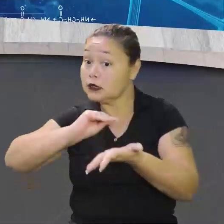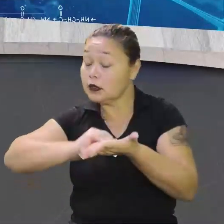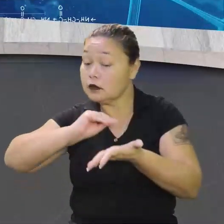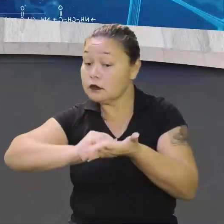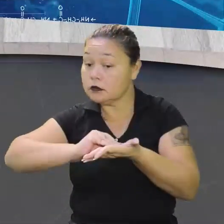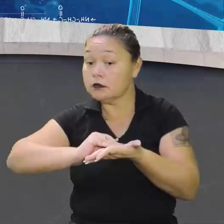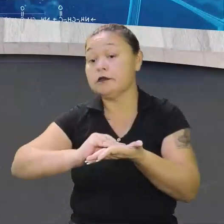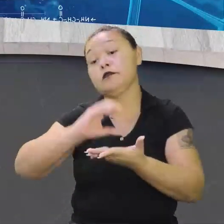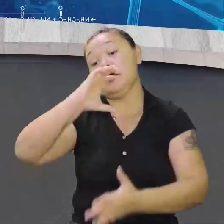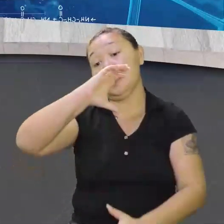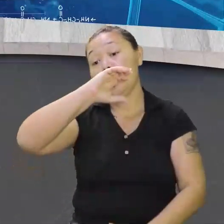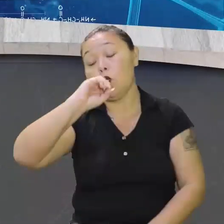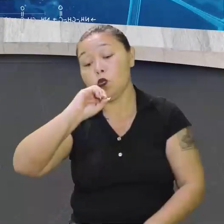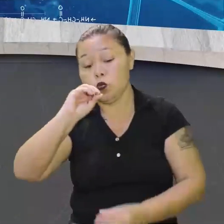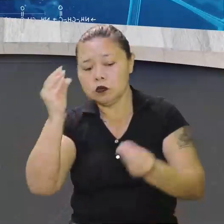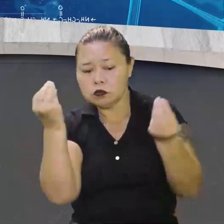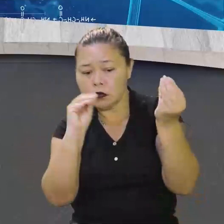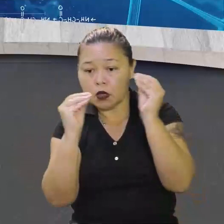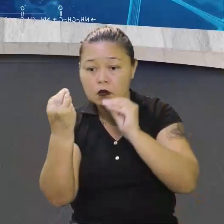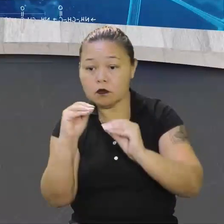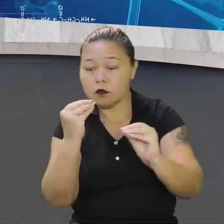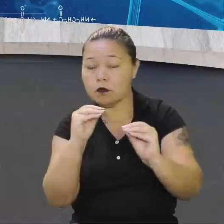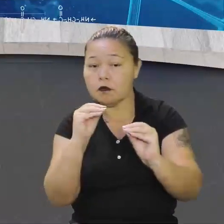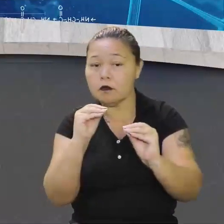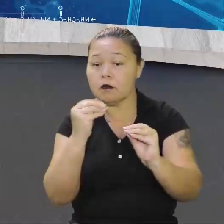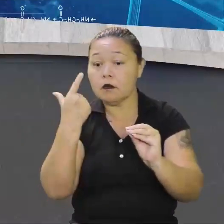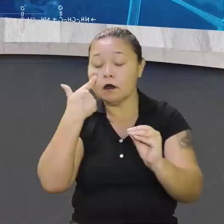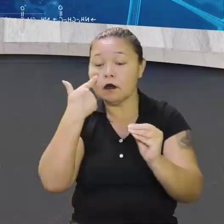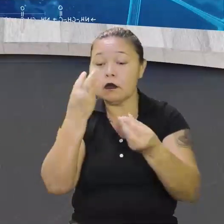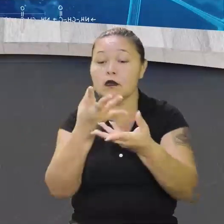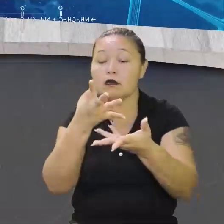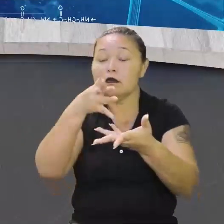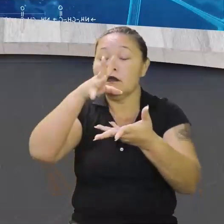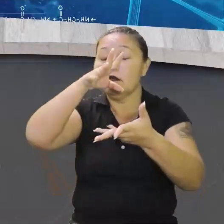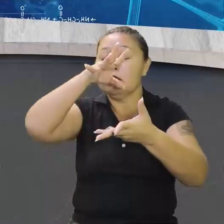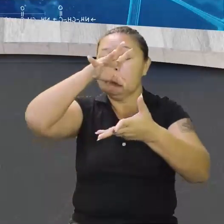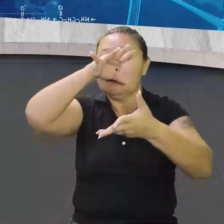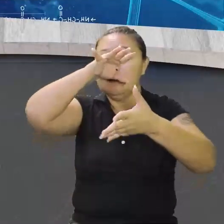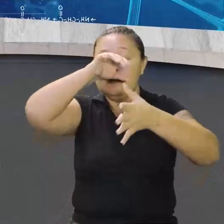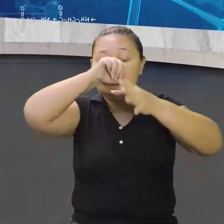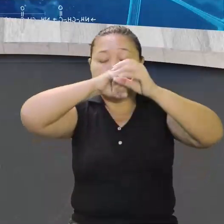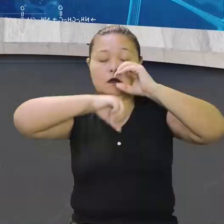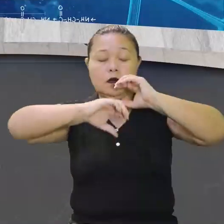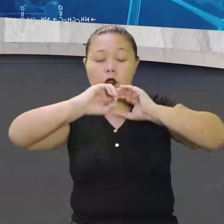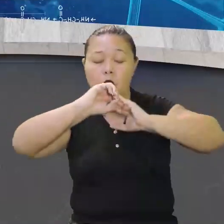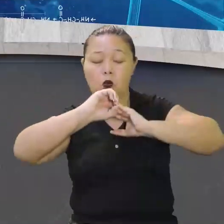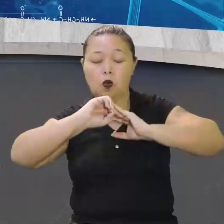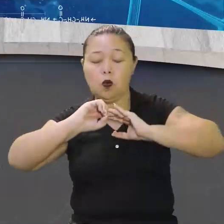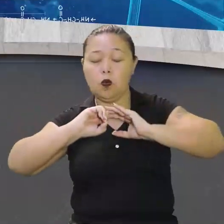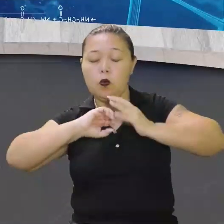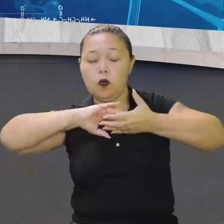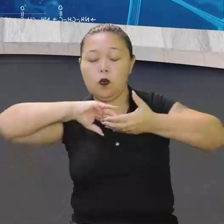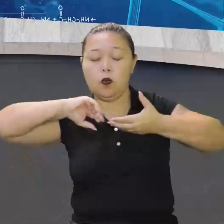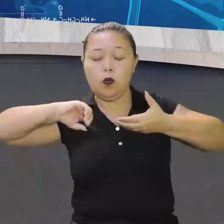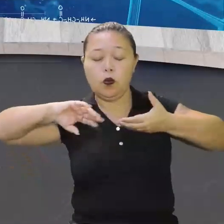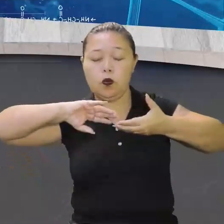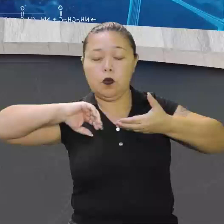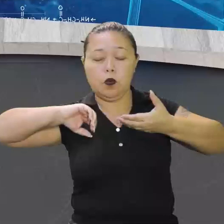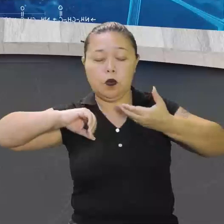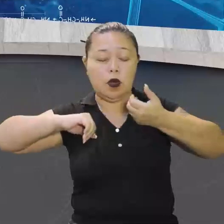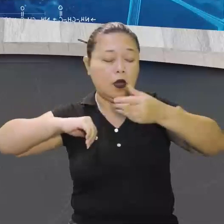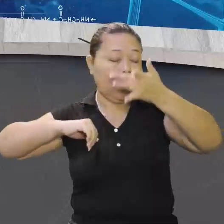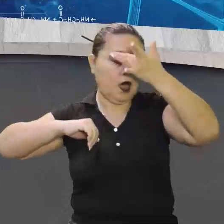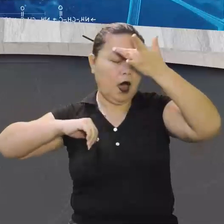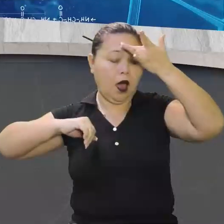de carbono formou e o organismo absorveu, tirou o oxigênio do organismo, então a